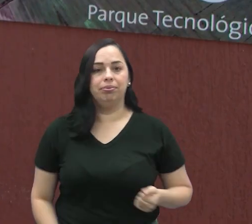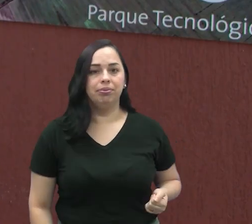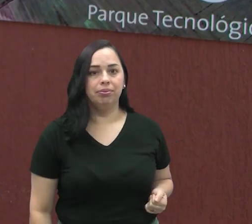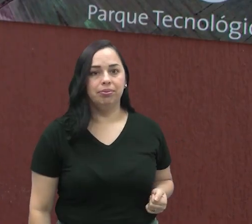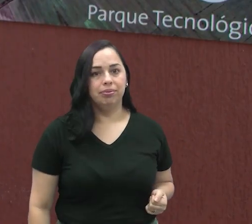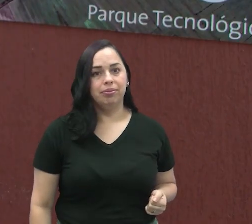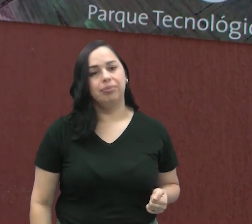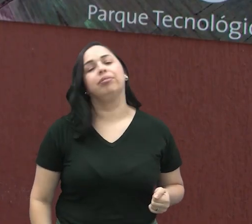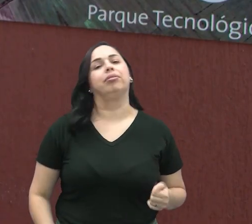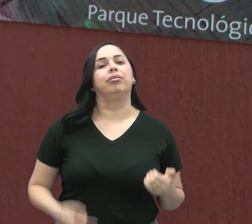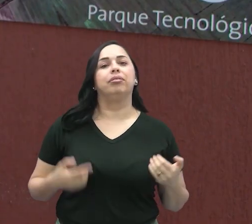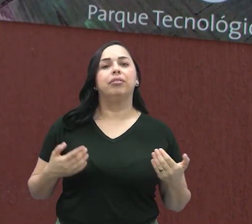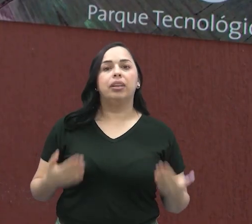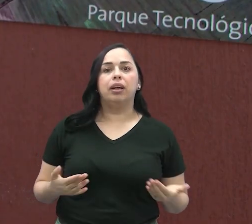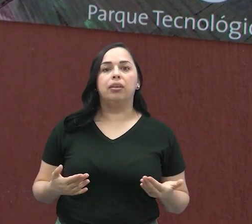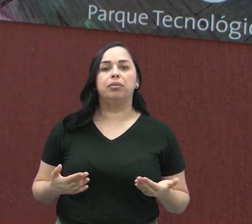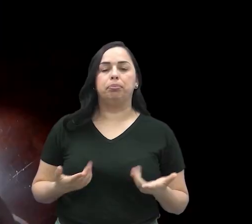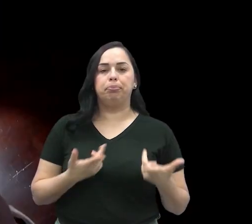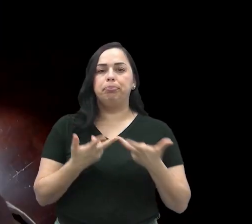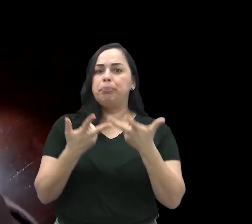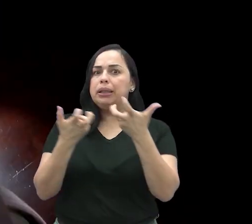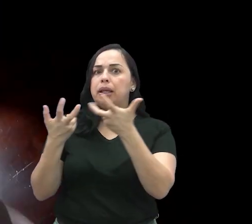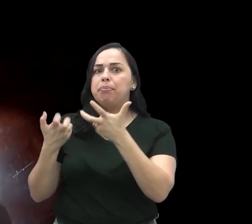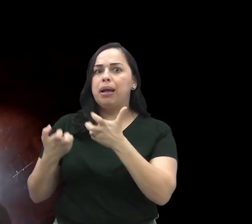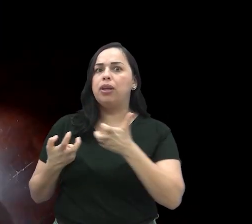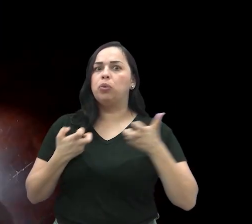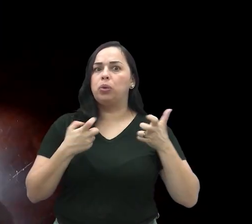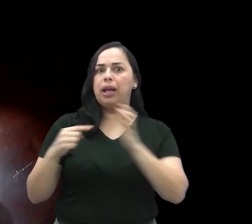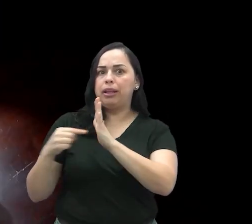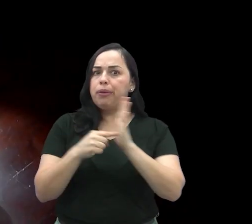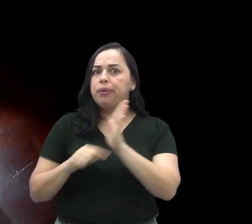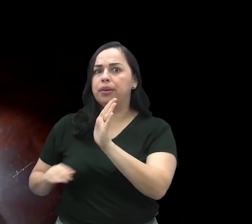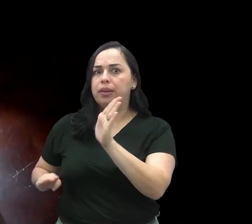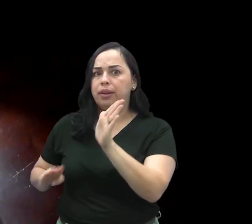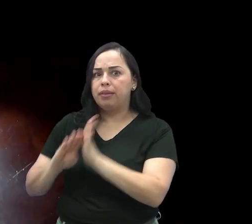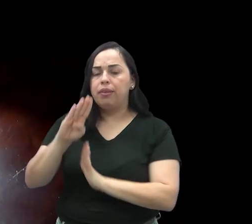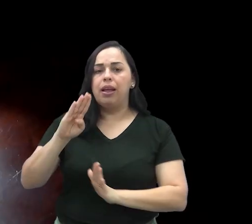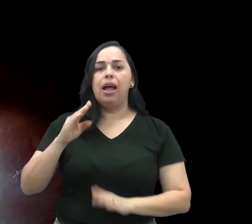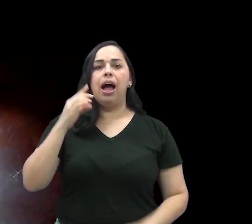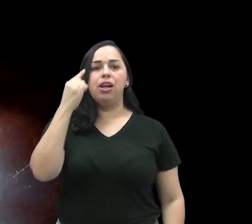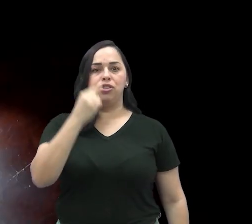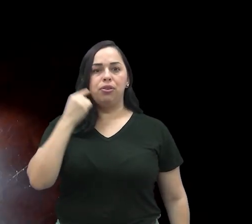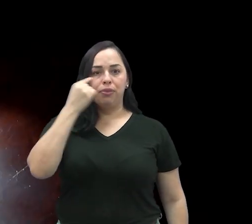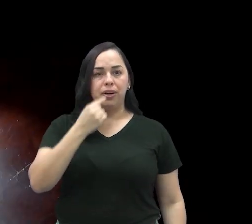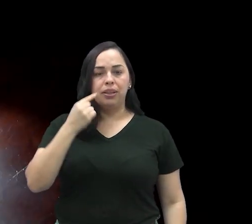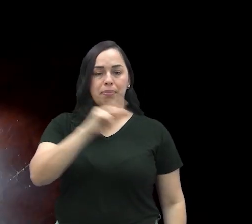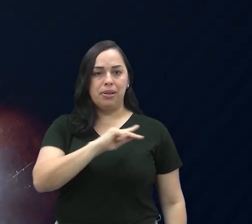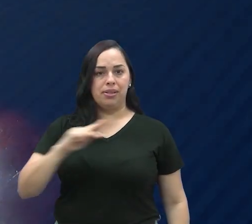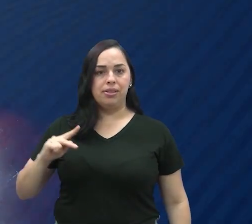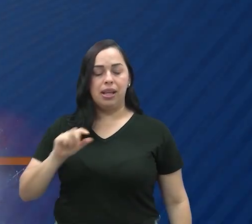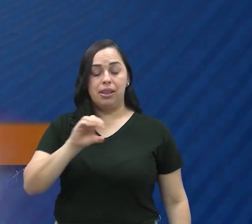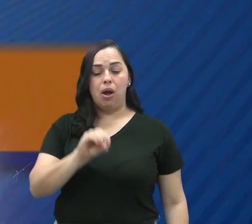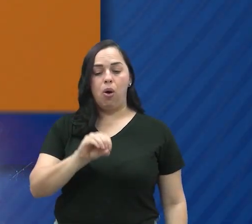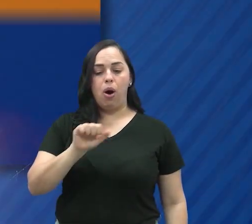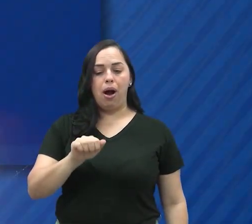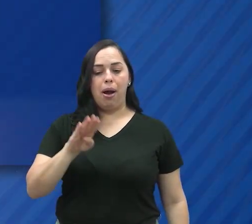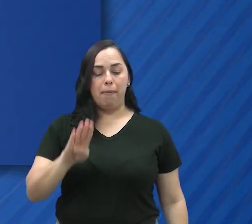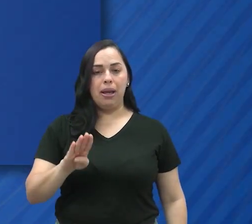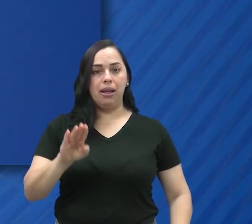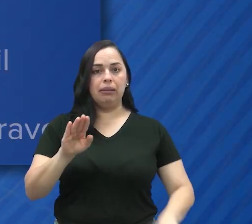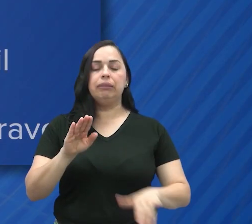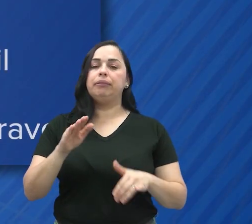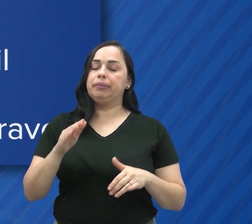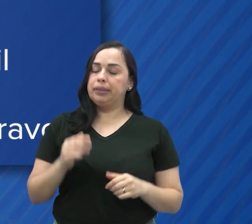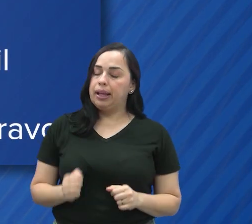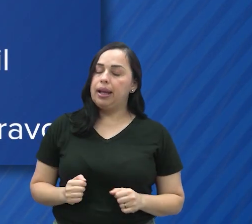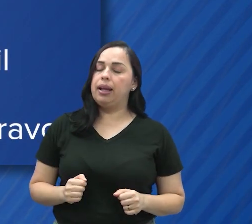deles. Que estão na fase da velhice. O Disque 100 permite que qualquer pessoa, vítima ou testemunha, denuncie